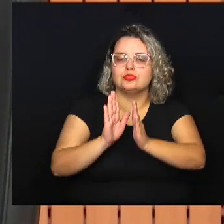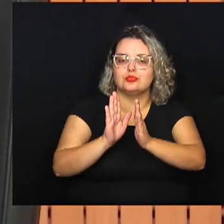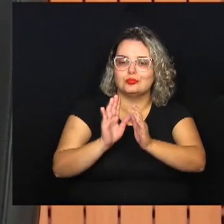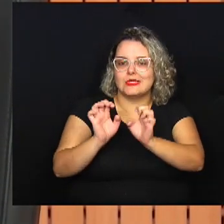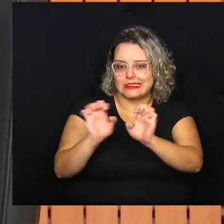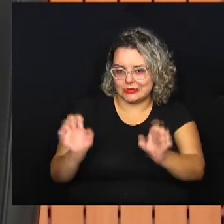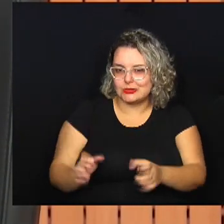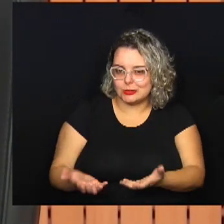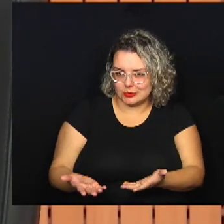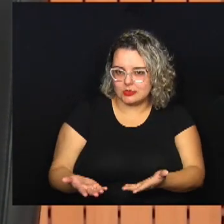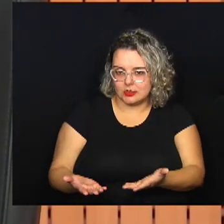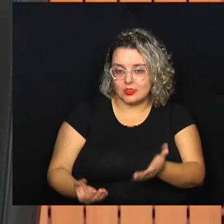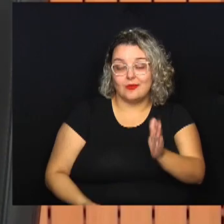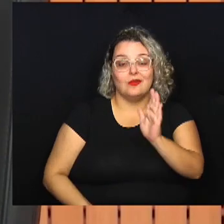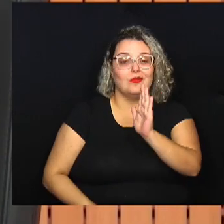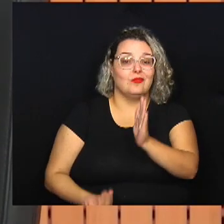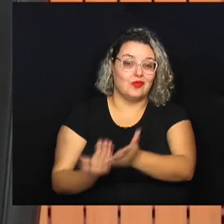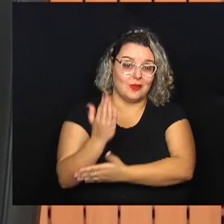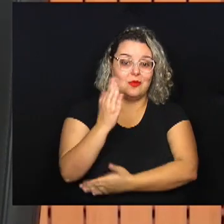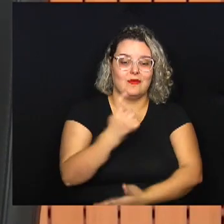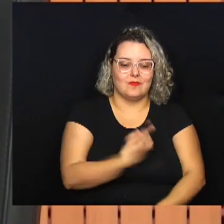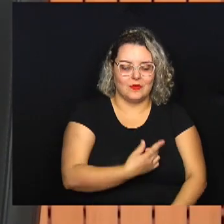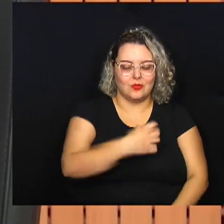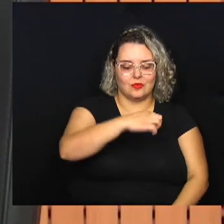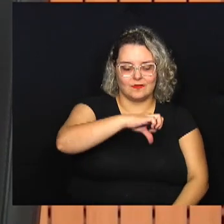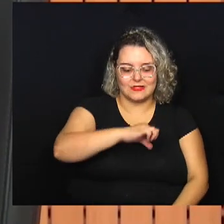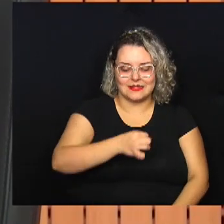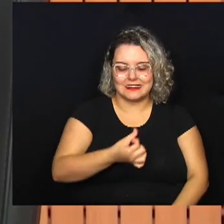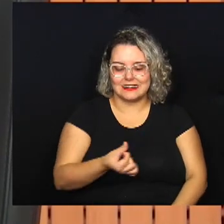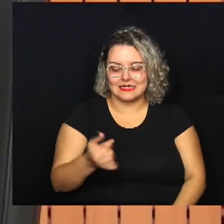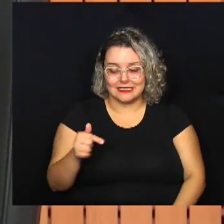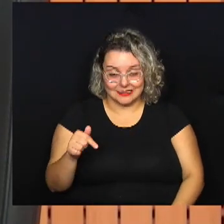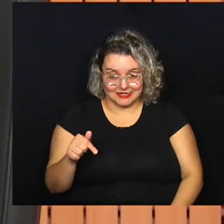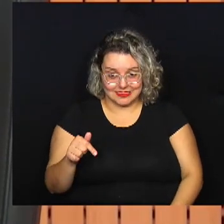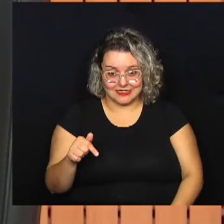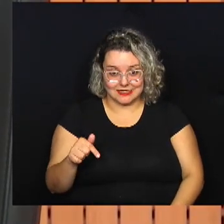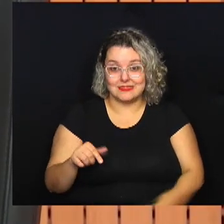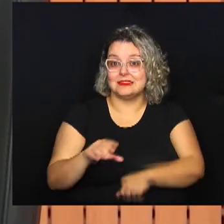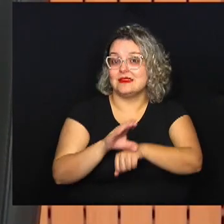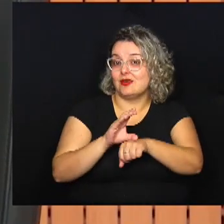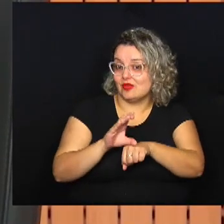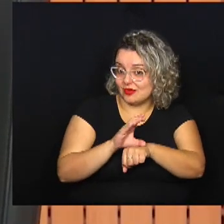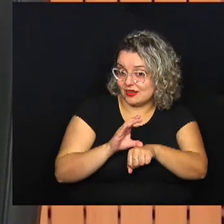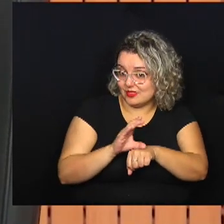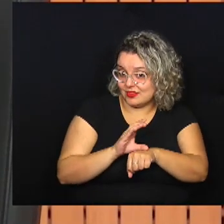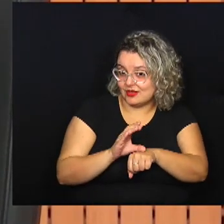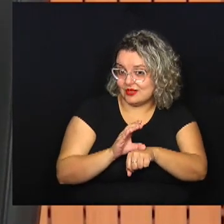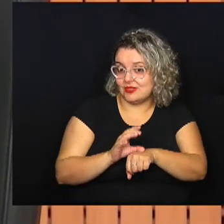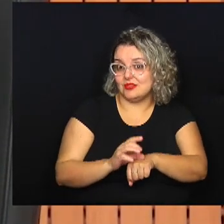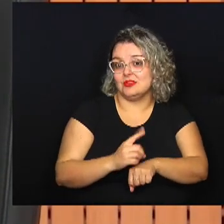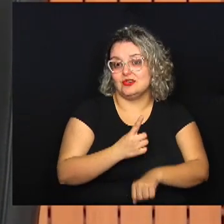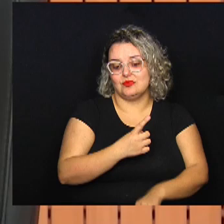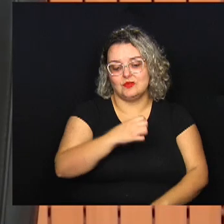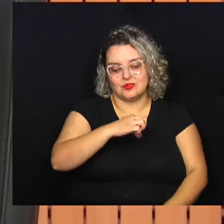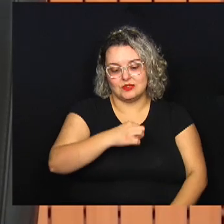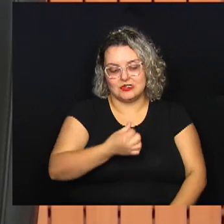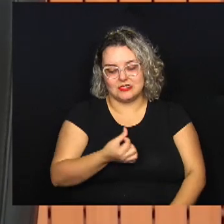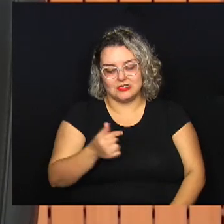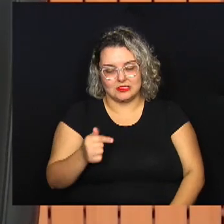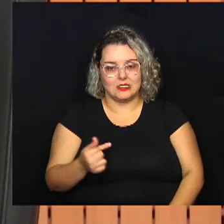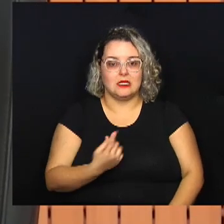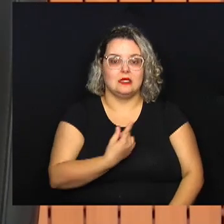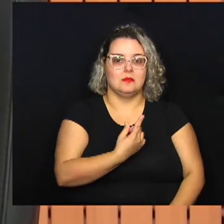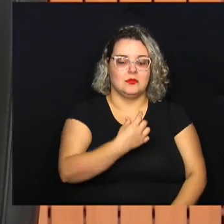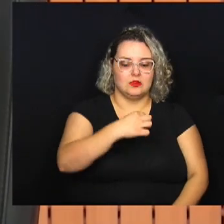foi aprovada em 1967, na Constituição de 67, 69